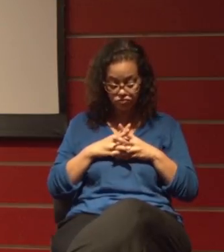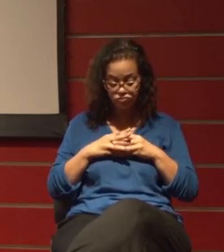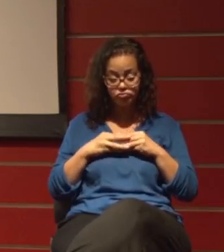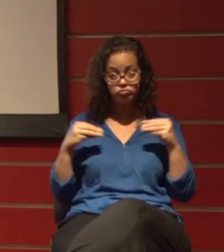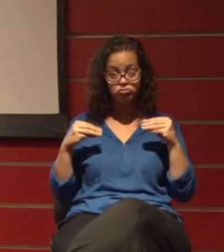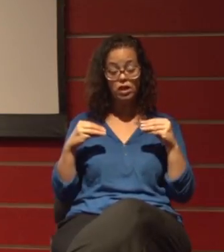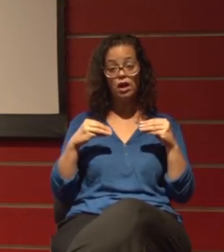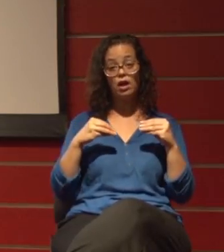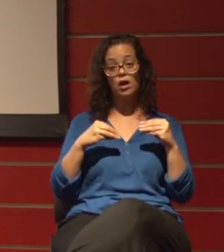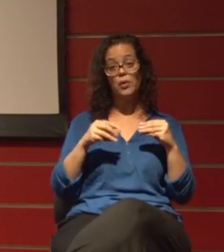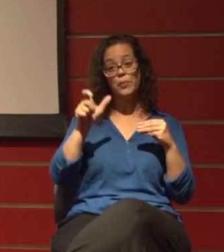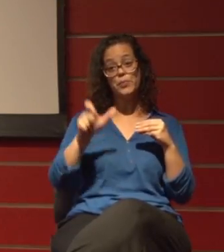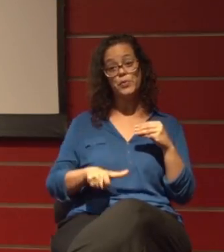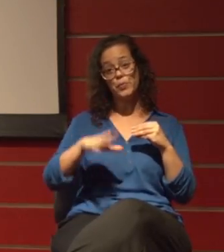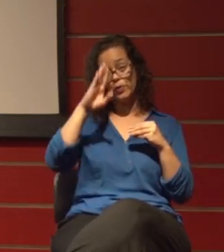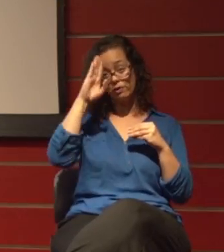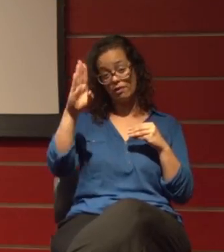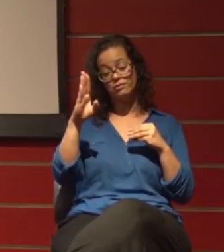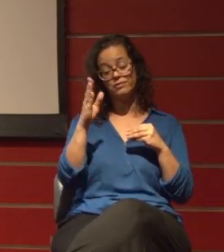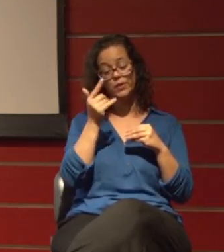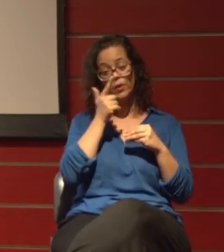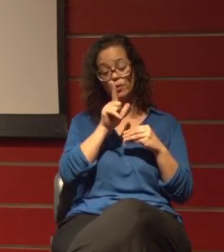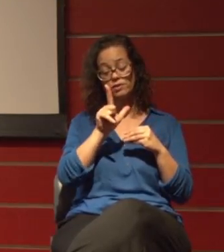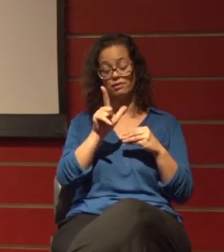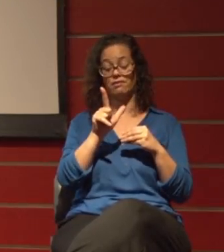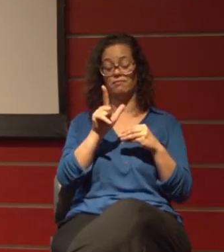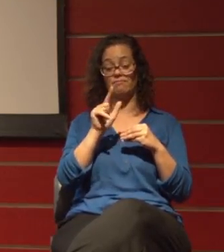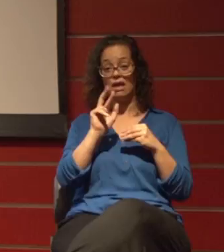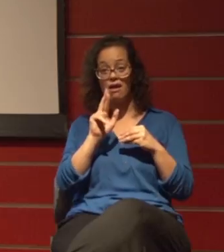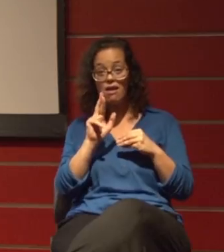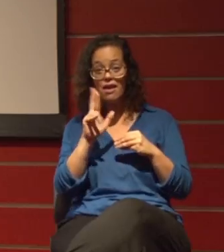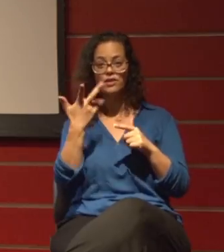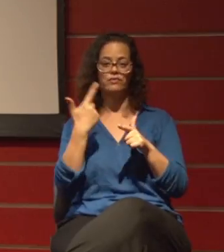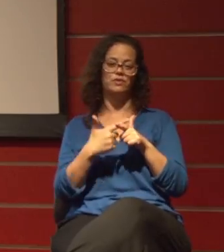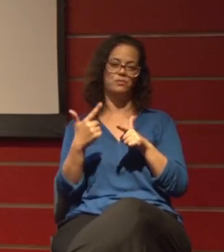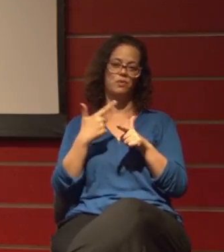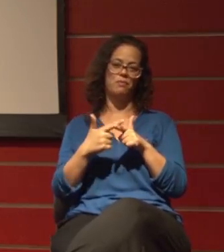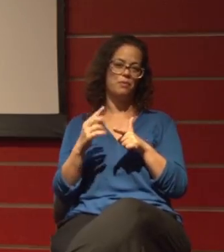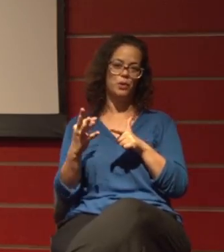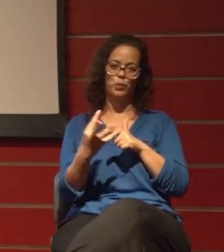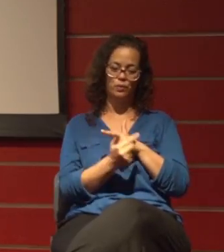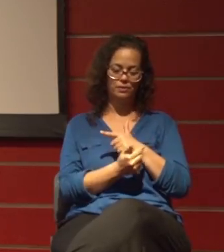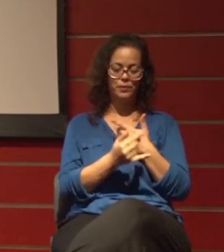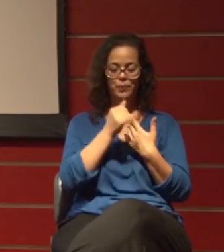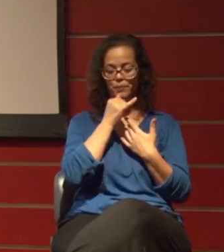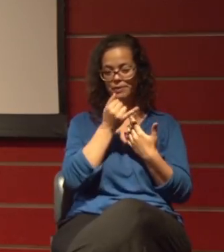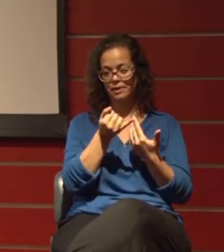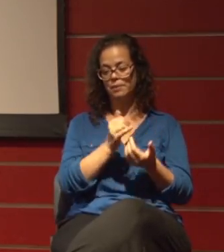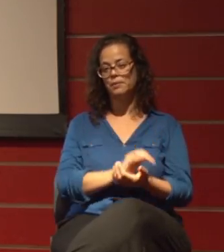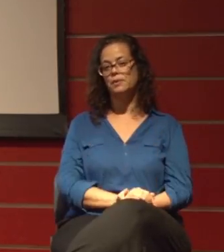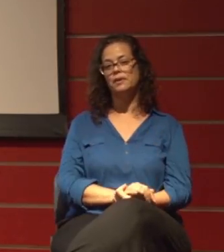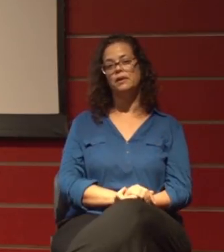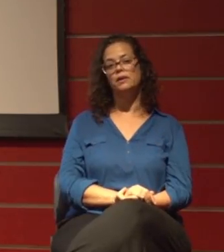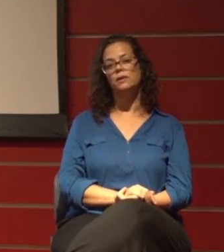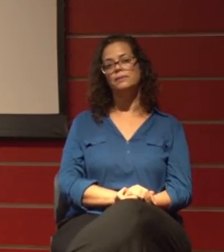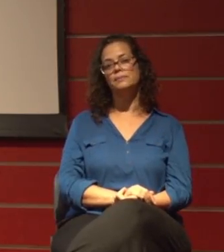protagonista possa sair dessa situação entendeu às vezes por exemplo eh